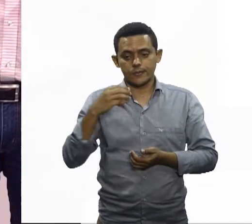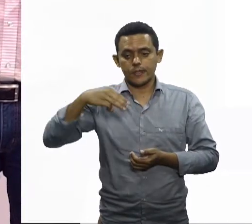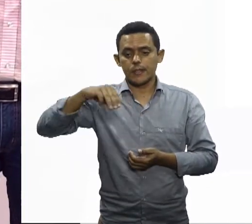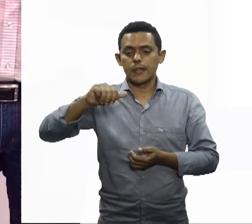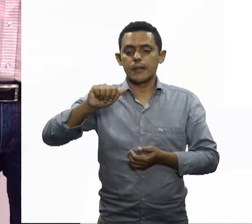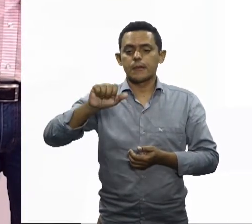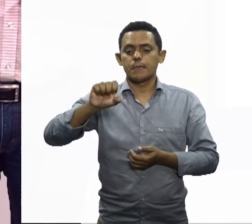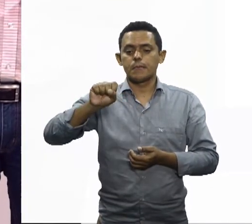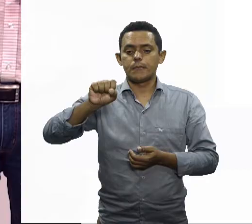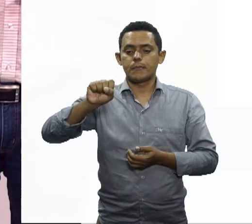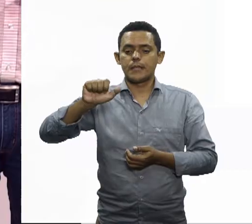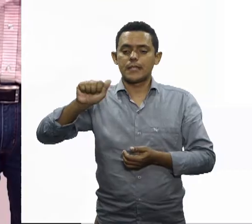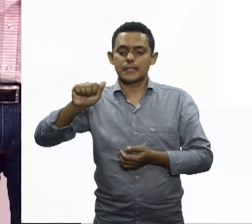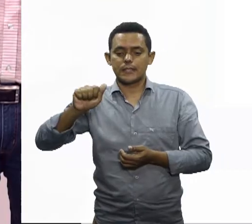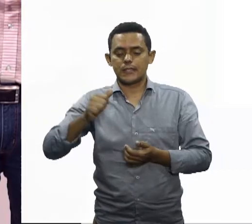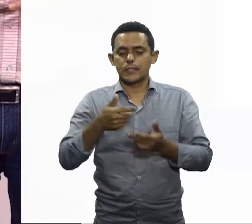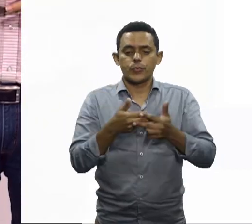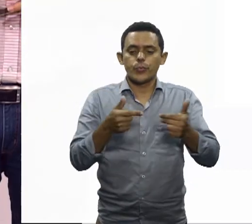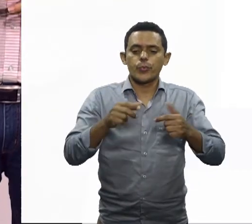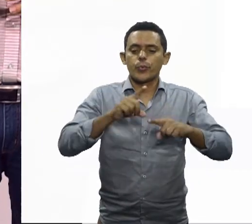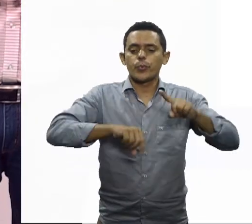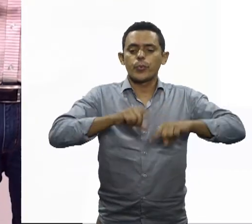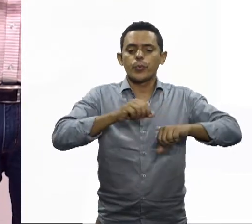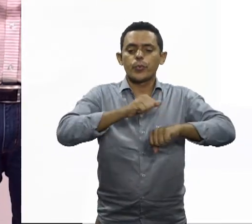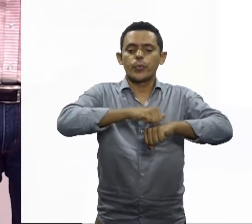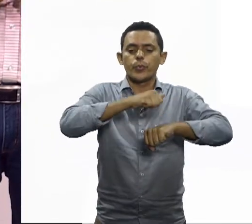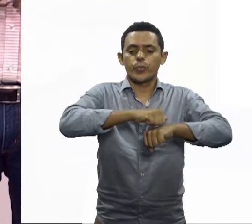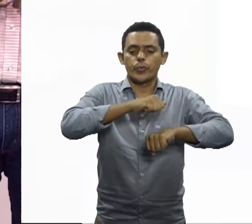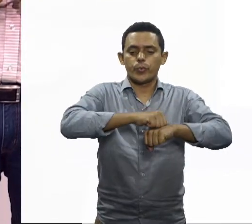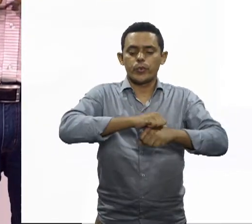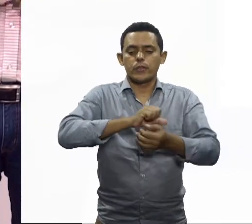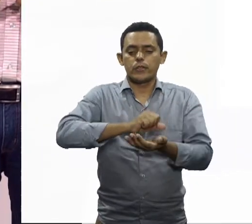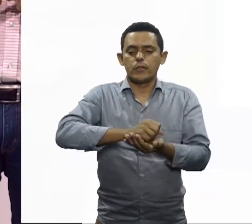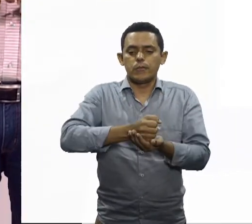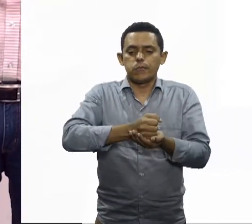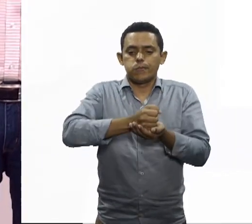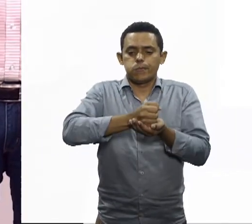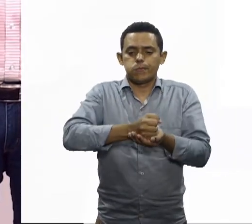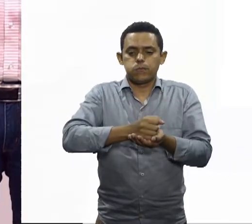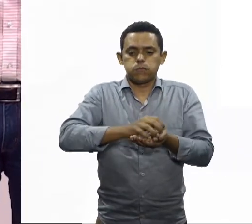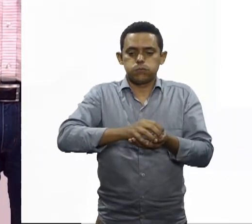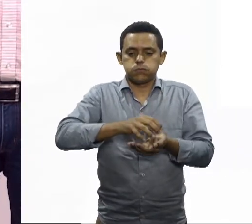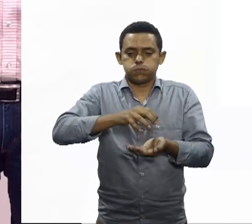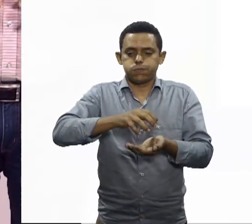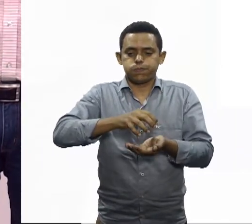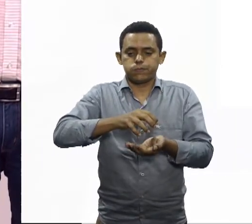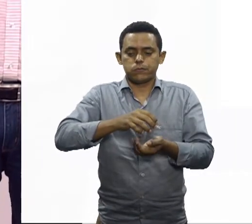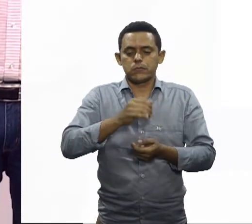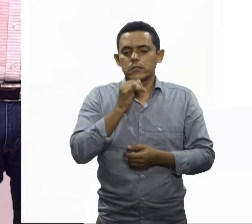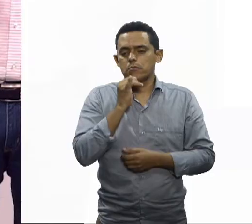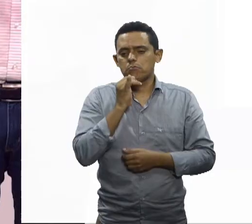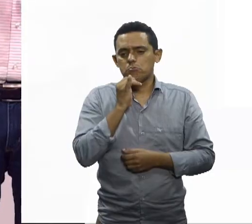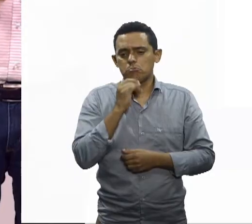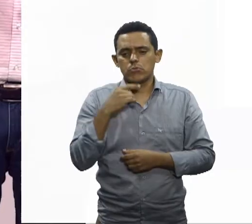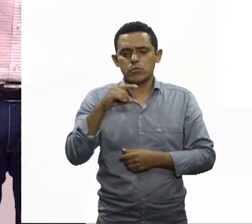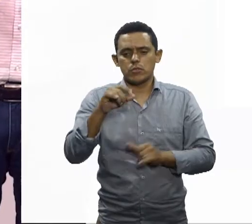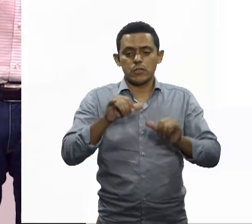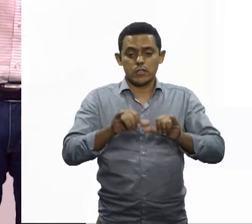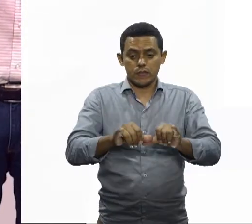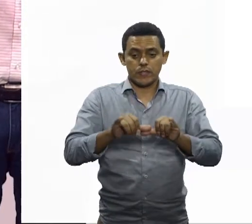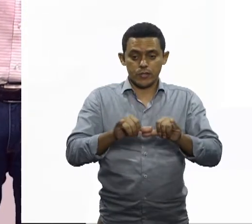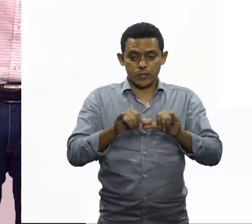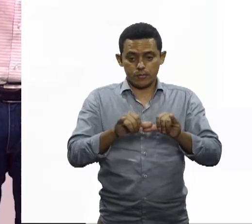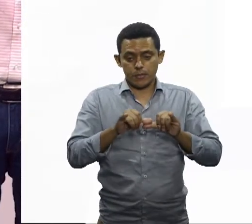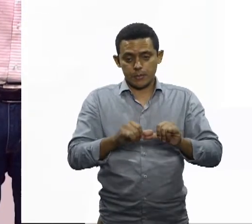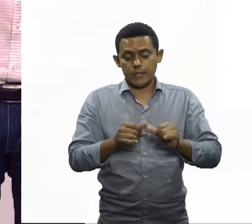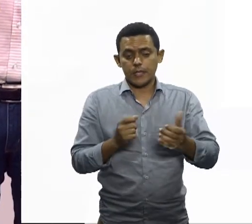outra produto que é visto no supermercado, não é vendido no peso. Então, a maioria, eu acho que 99% das mercadorias